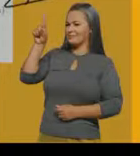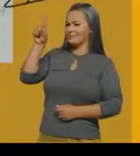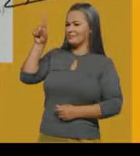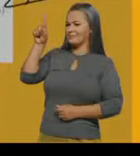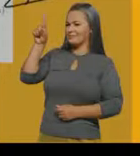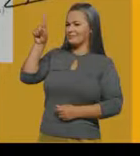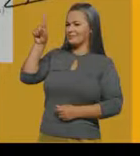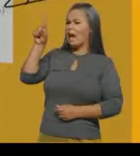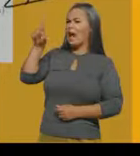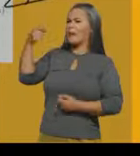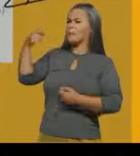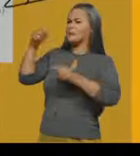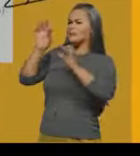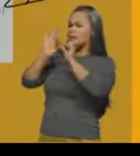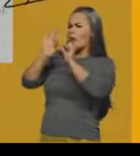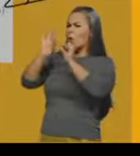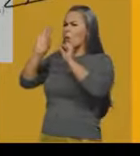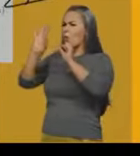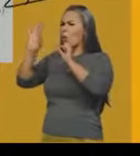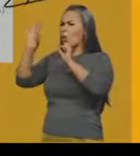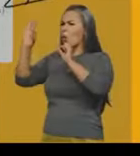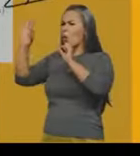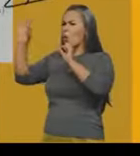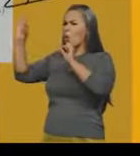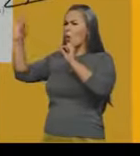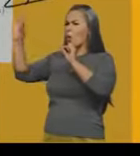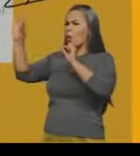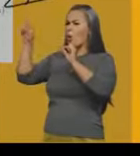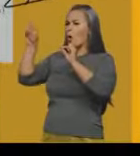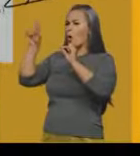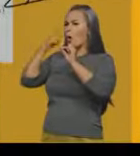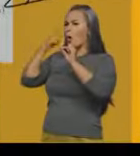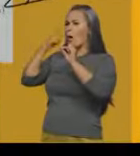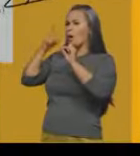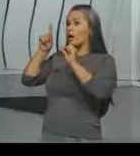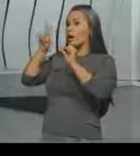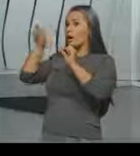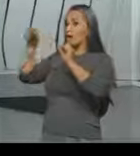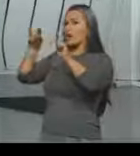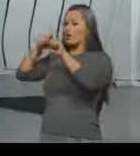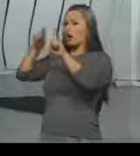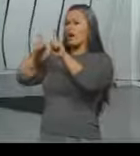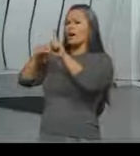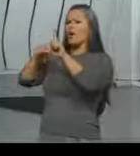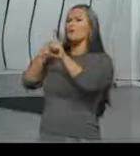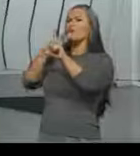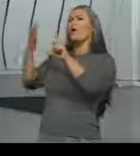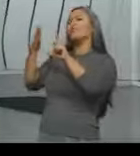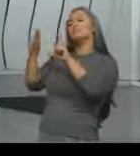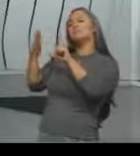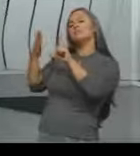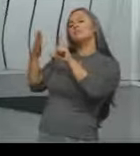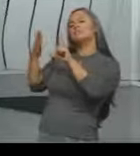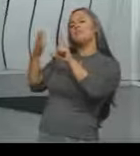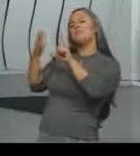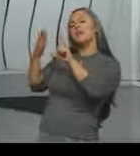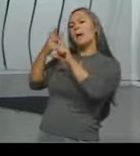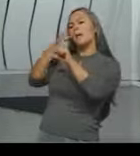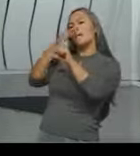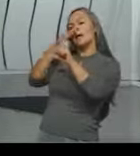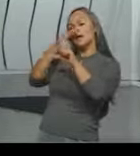Ah, vou estender isso aqui infinitamente. Aí vou pegar esse arco aqui. Ah, fiz um outro arco. Qual que é o valor desse ângulo? Ah, essa medida é